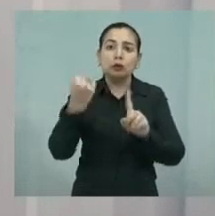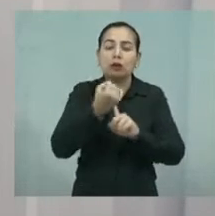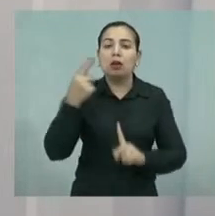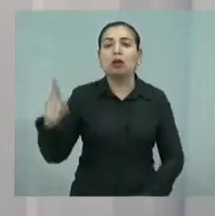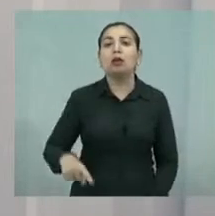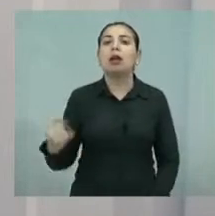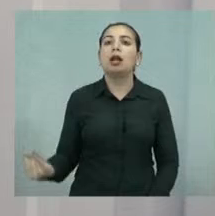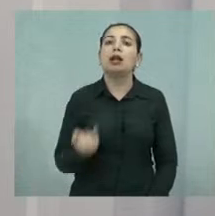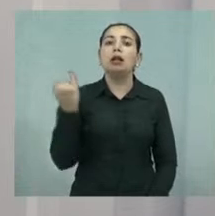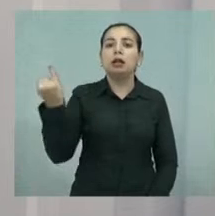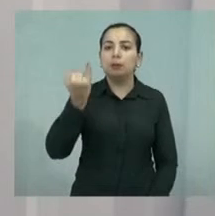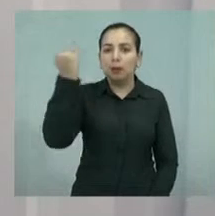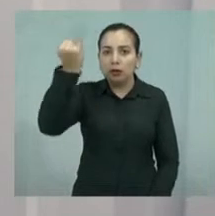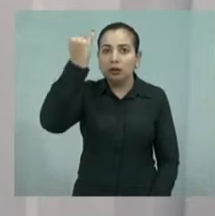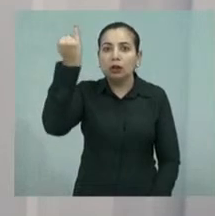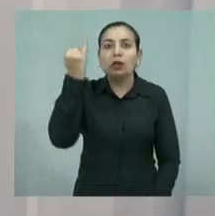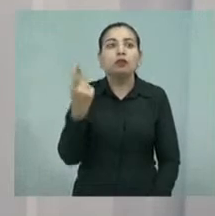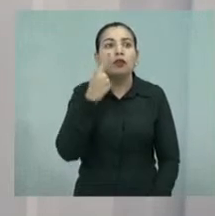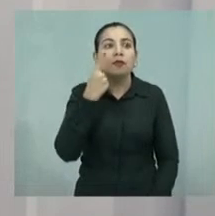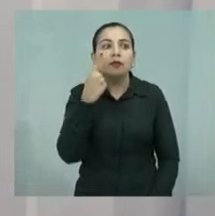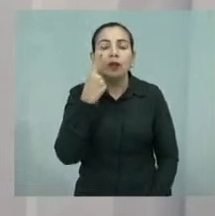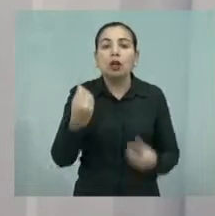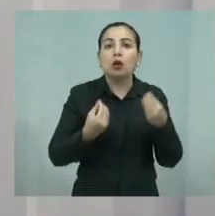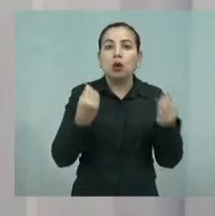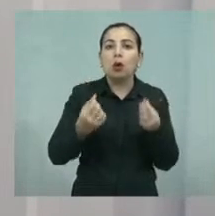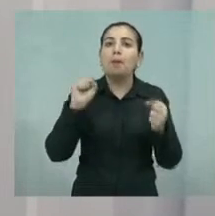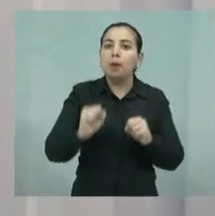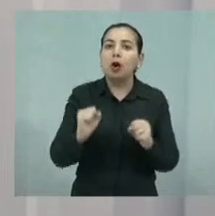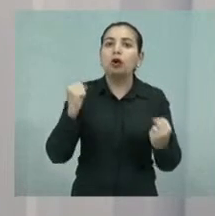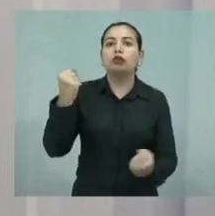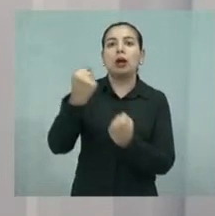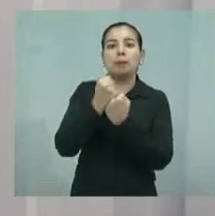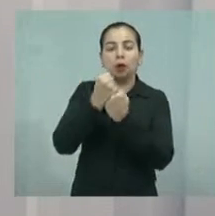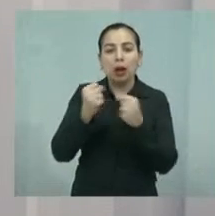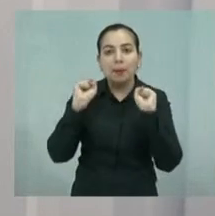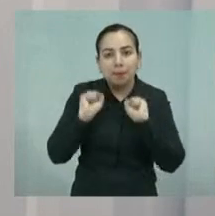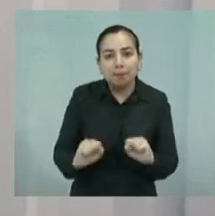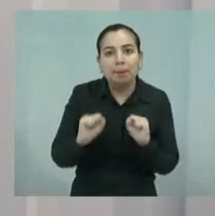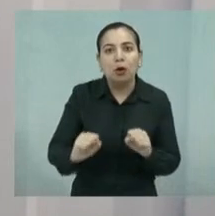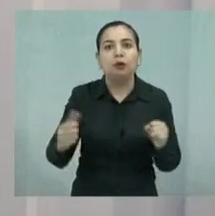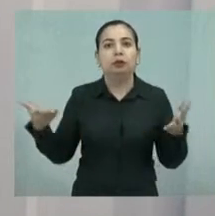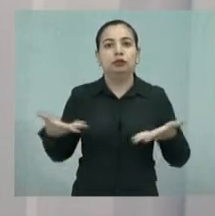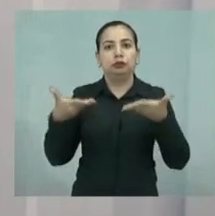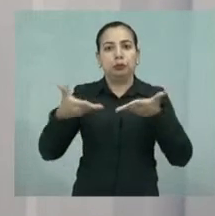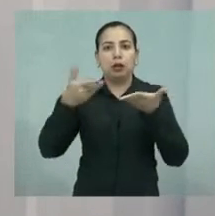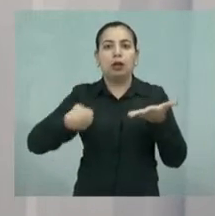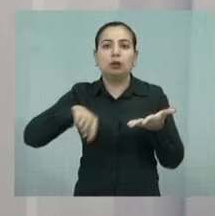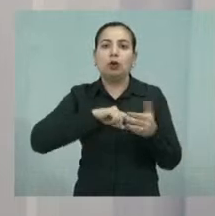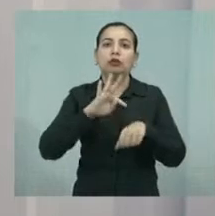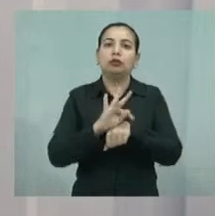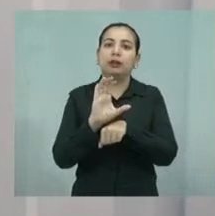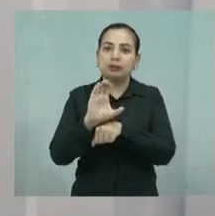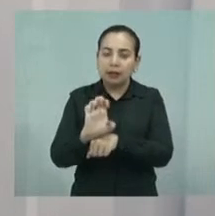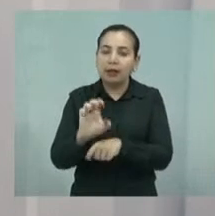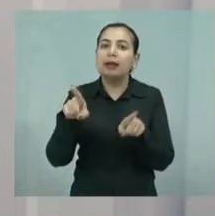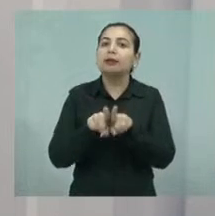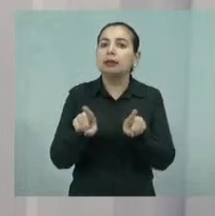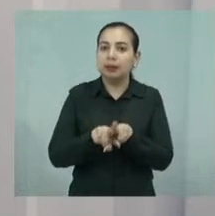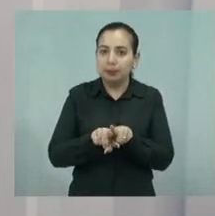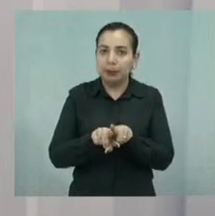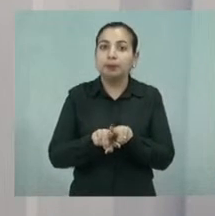relevante para o exercício do controle e pode nos apoiar, pode nos estimular e conhecendo as ações do tribunal, conhecendo